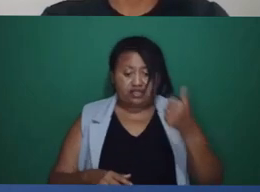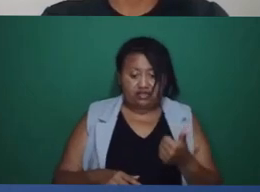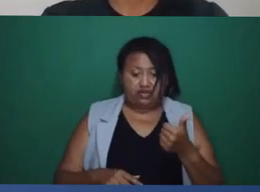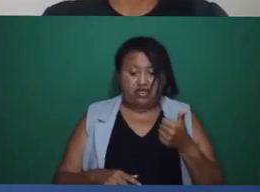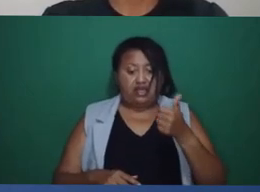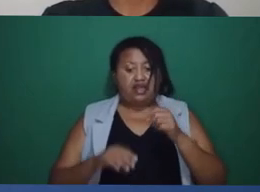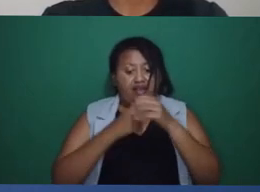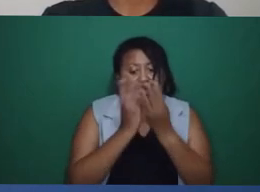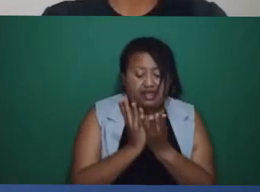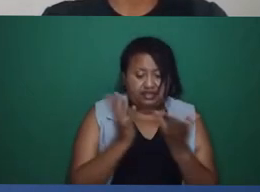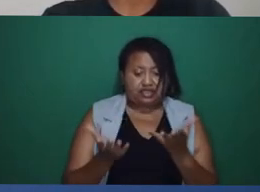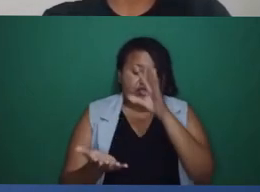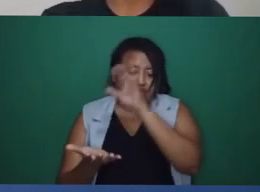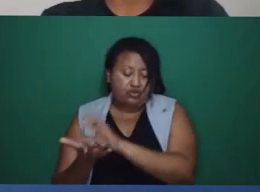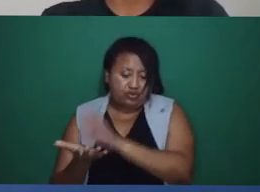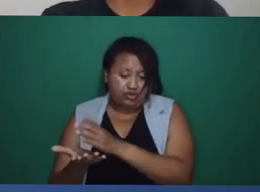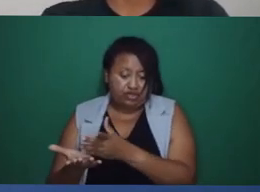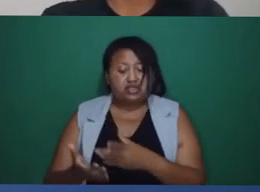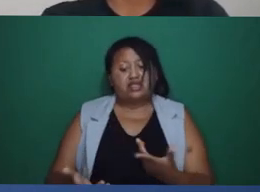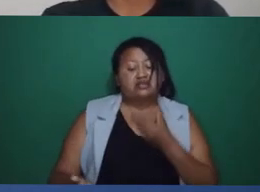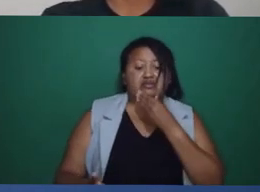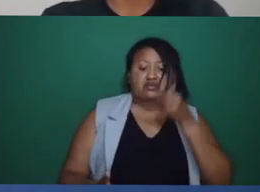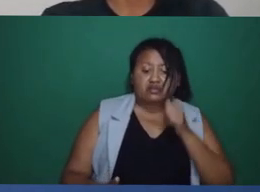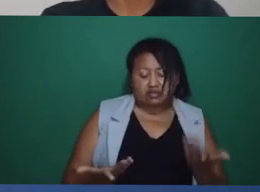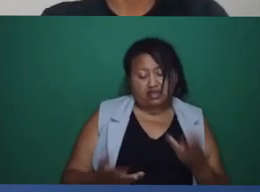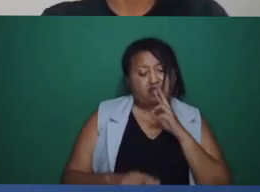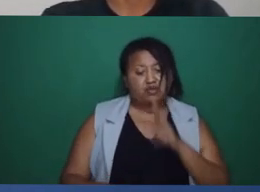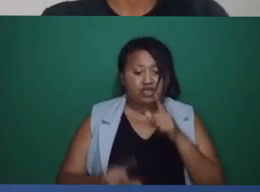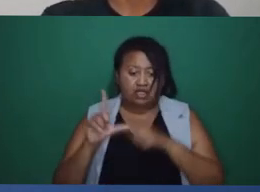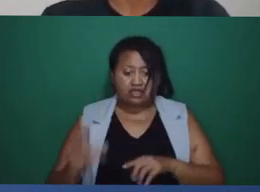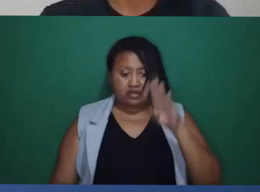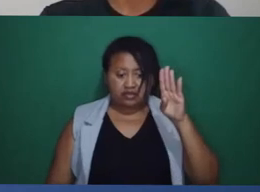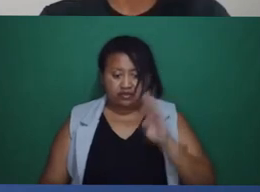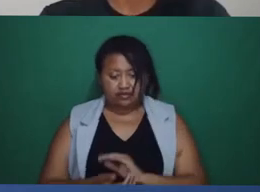Pedro e Raquel Ou seja a resposta letra b